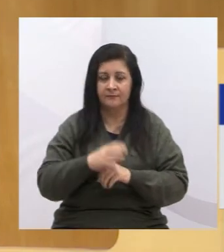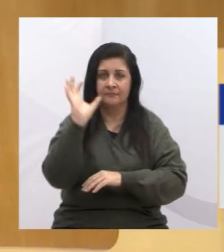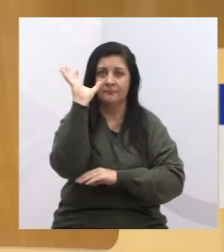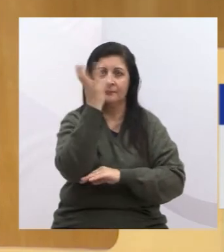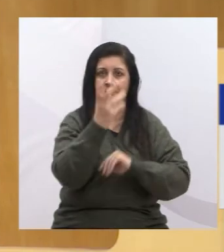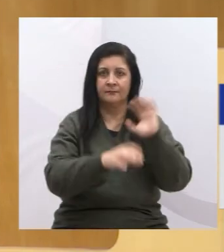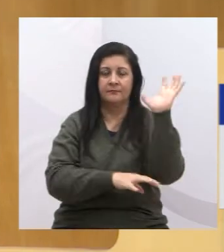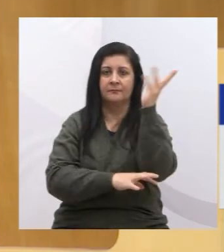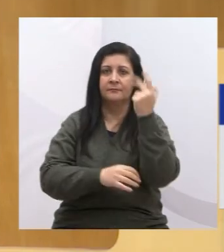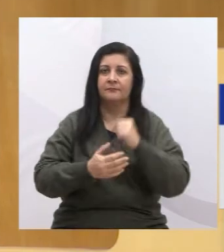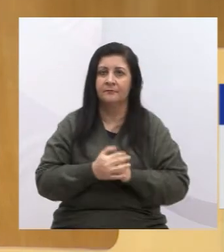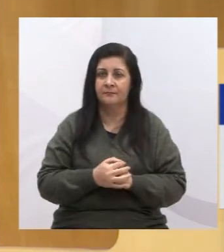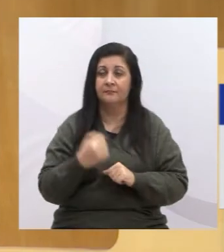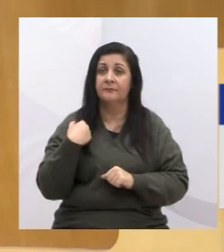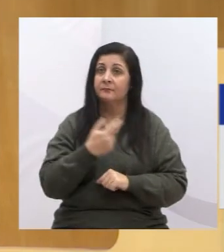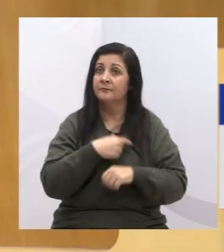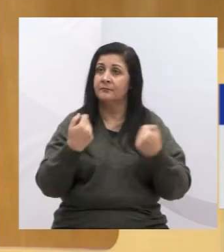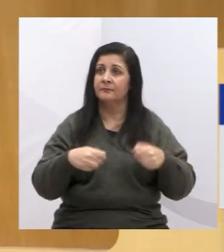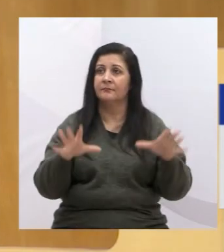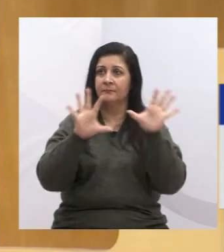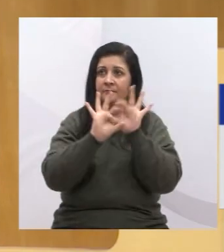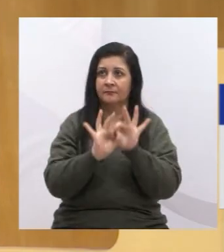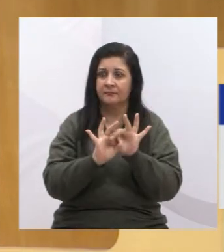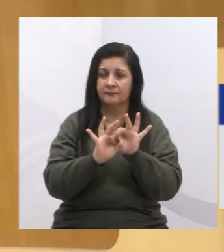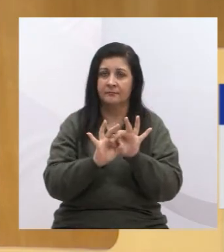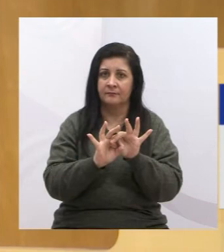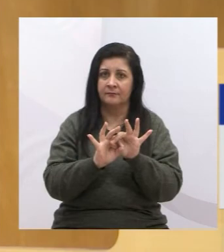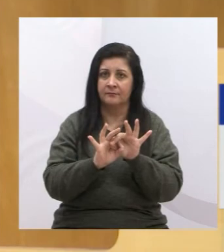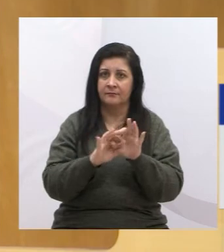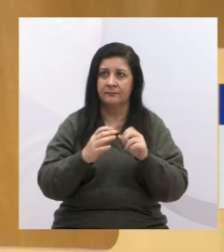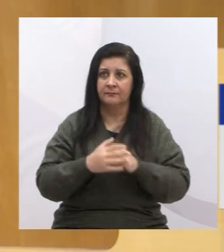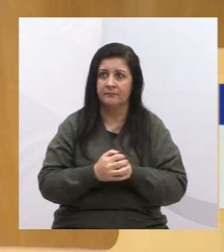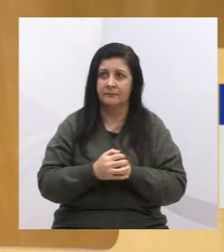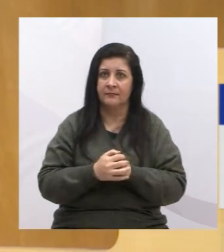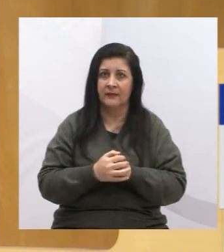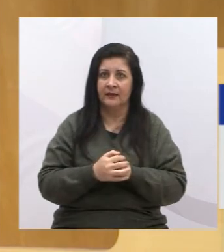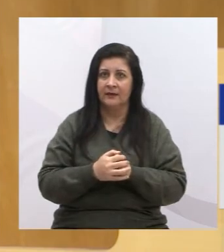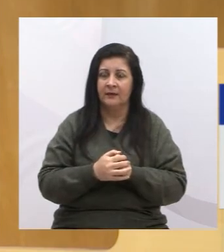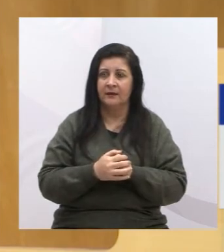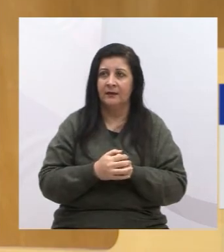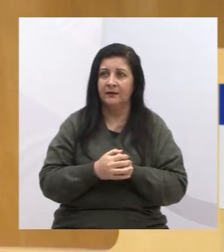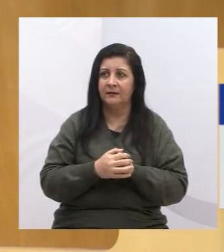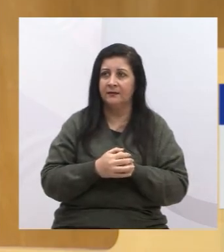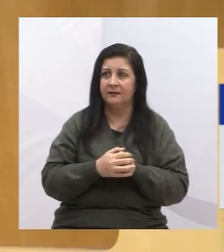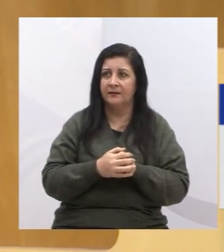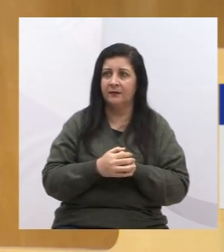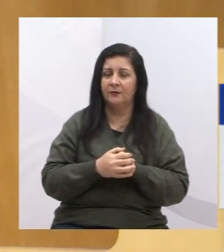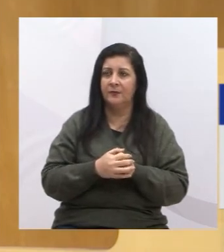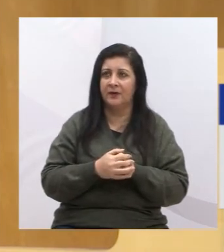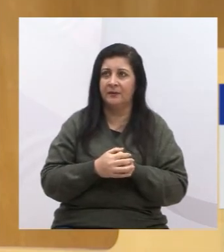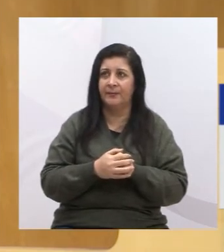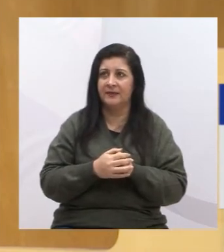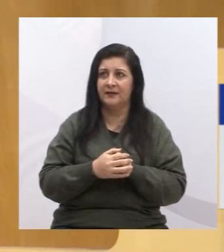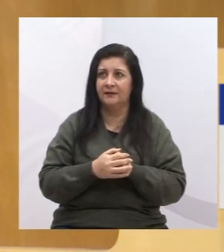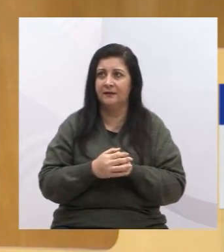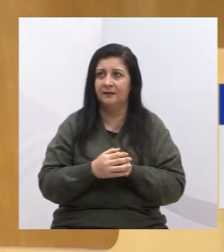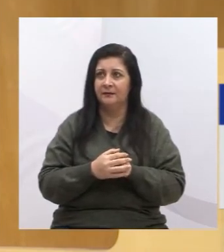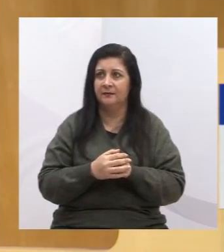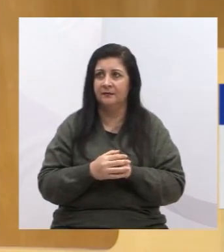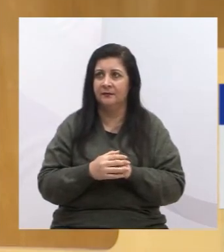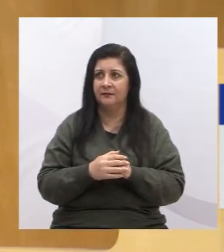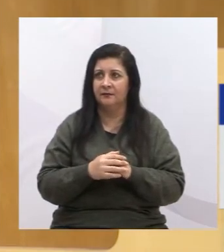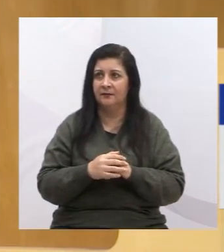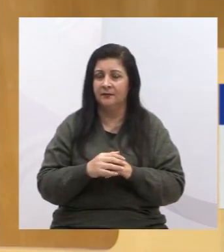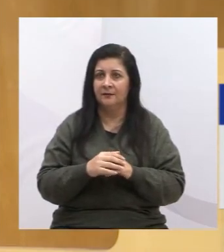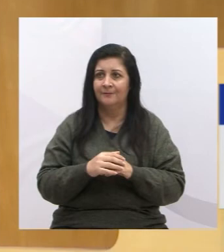ambiente. Então, nós precisamos nos unir, porque, como eu disse na semana passada, dentro da nossa própria casa, se